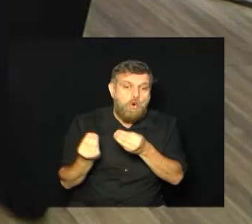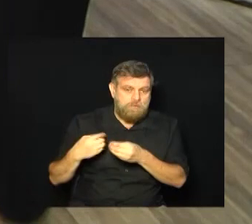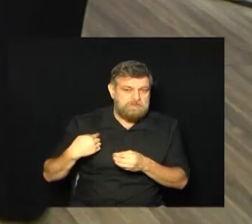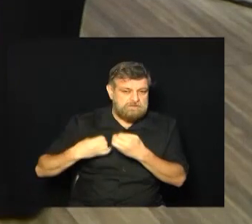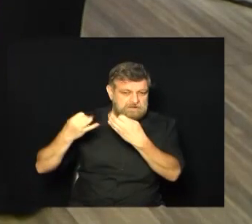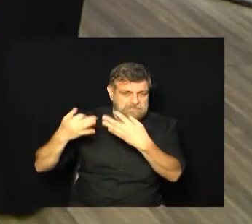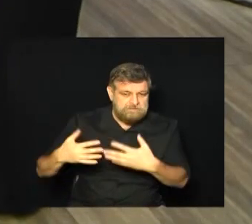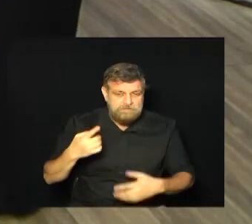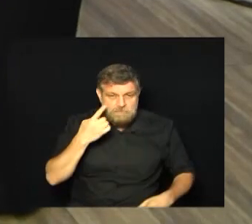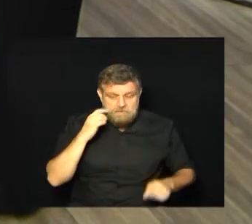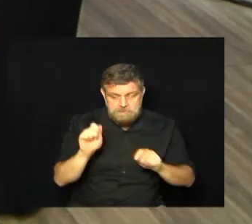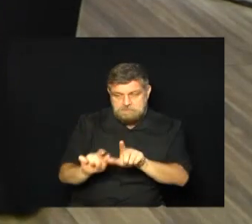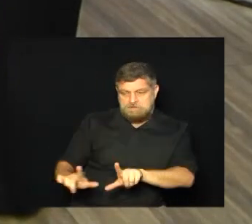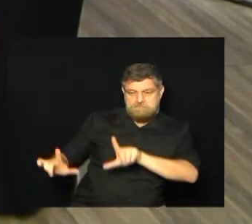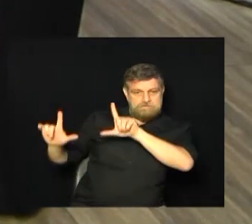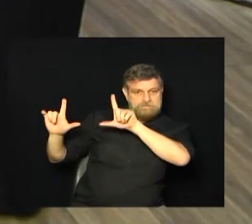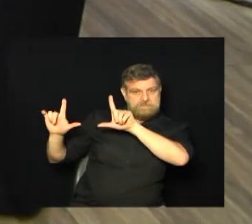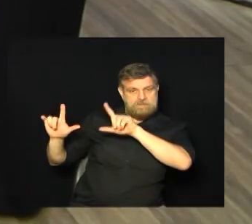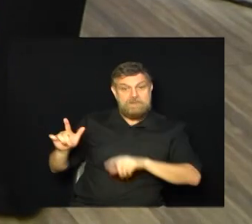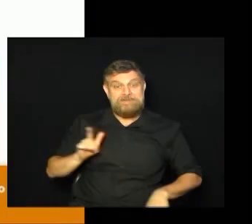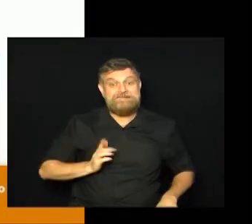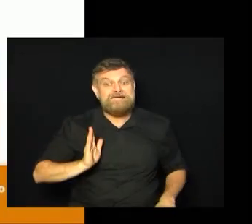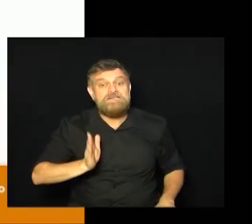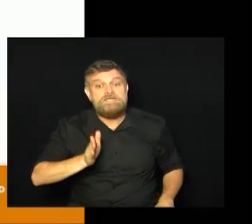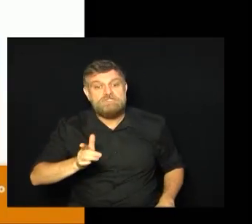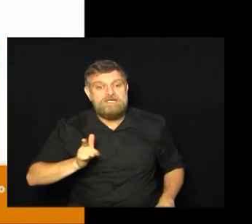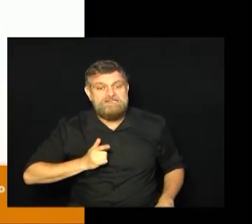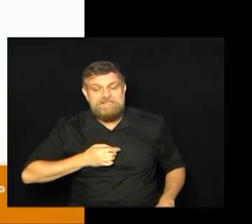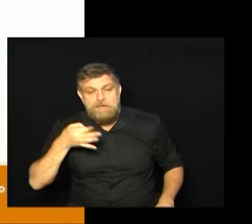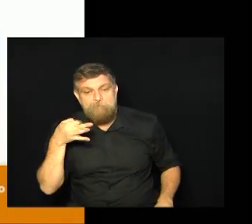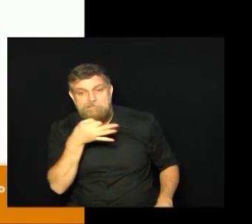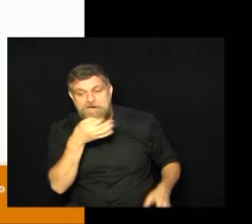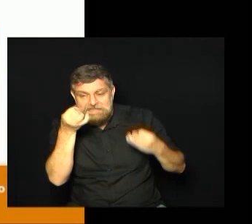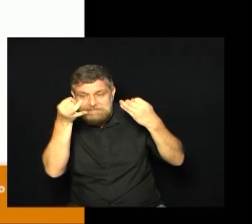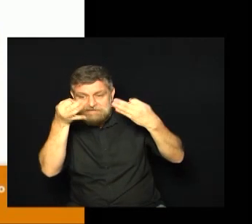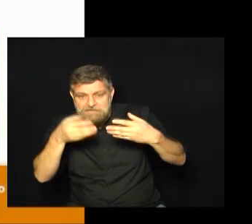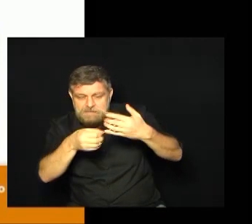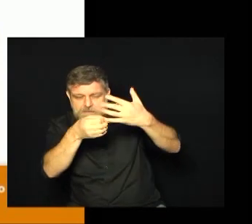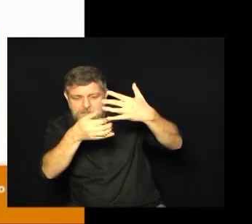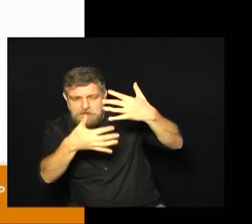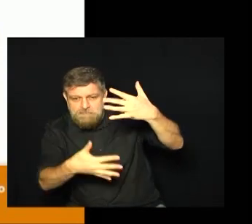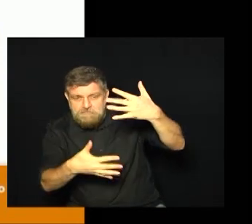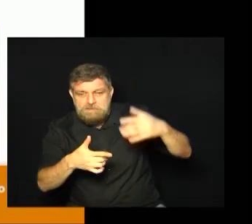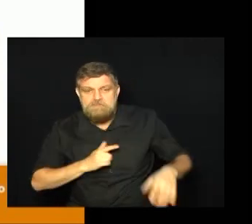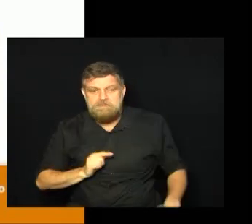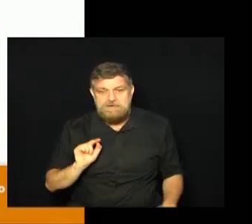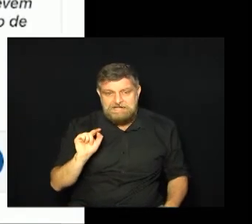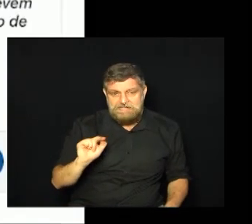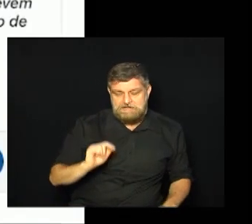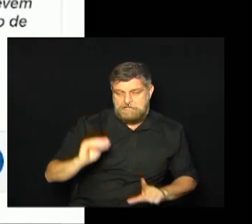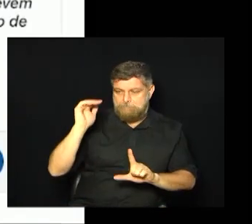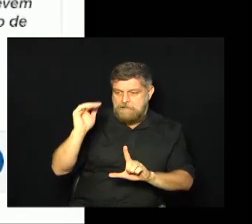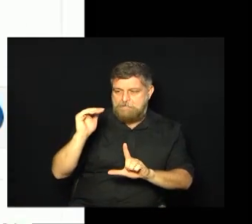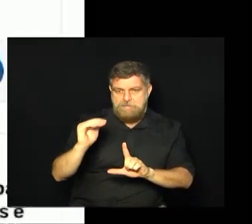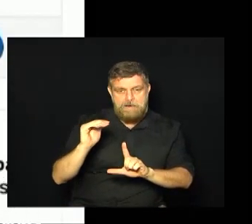vacina.campinas.sp.gov.br. Olha lá, a gente já tem lá, inclusive, falando de todas as relações em relação à vacina